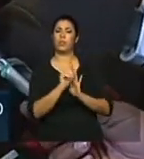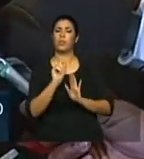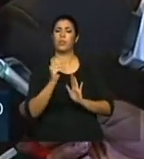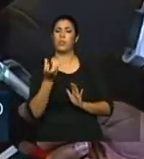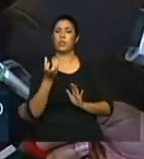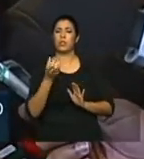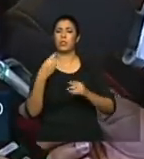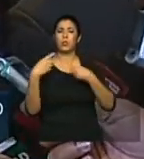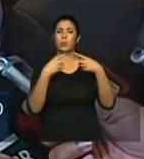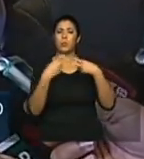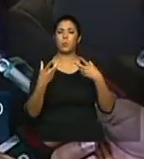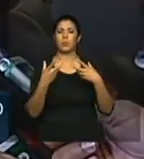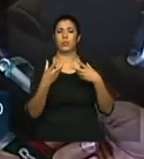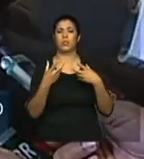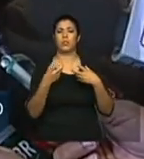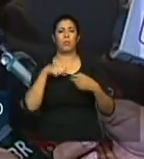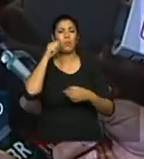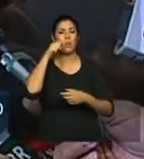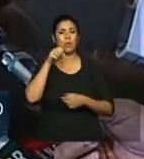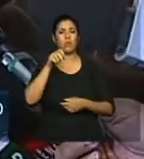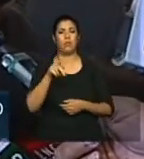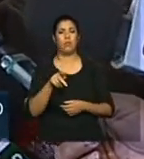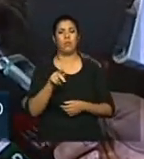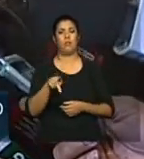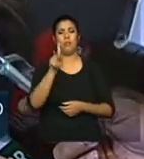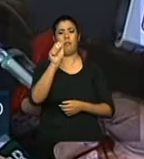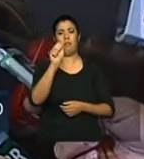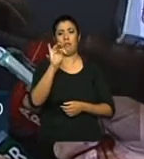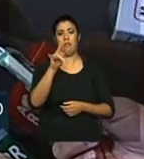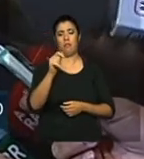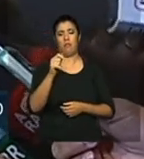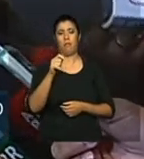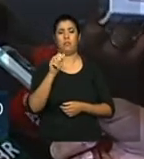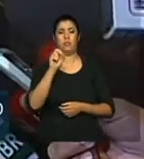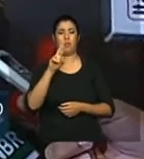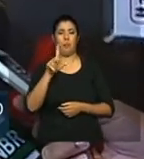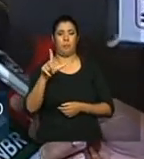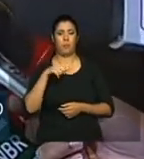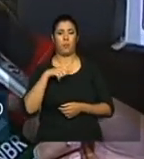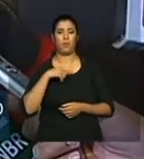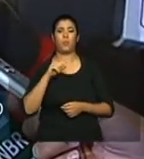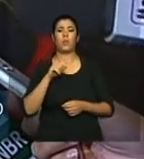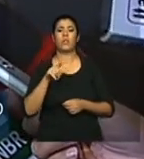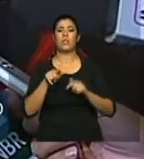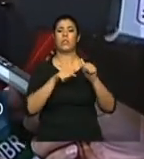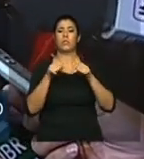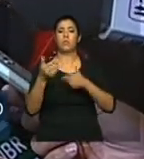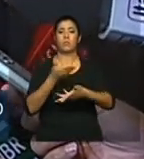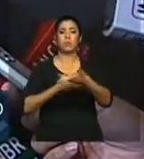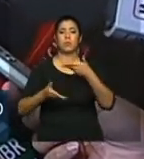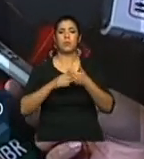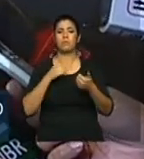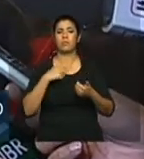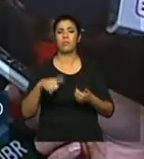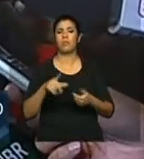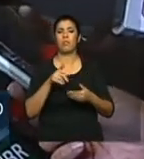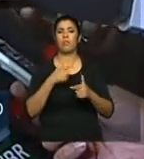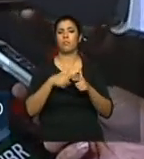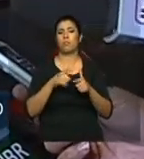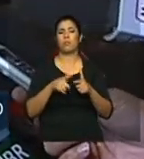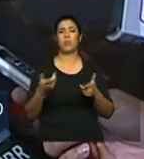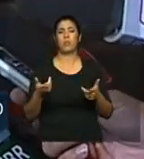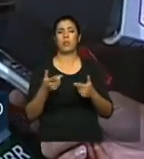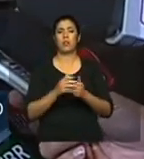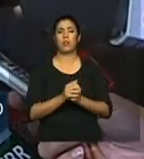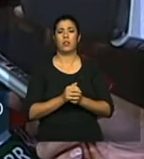declaração do senhor em relação à reforma agrária? De alguma forma é um pouco uma declaração de guerra, a declaração dela de que o Brasil não existe latifúndio? Ministro, deixa eu só complementar. O